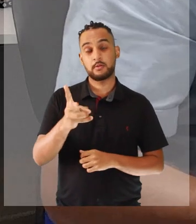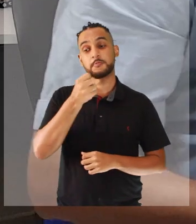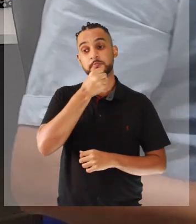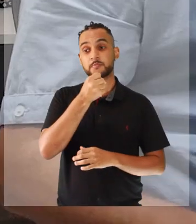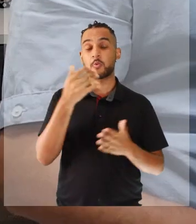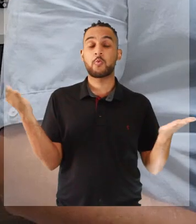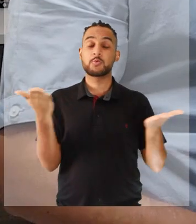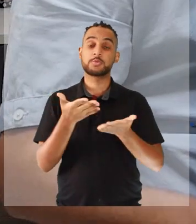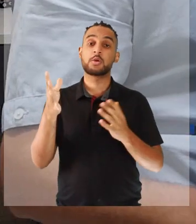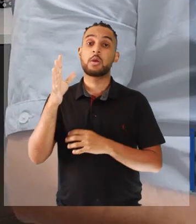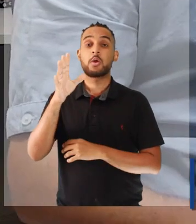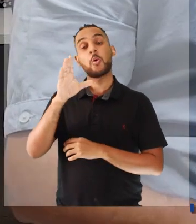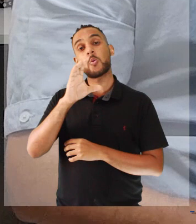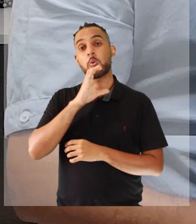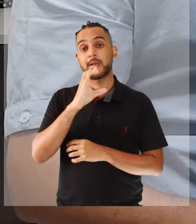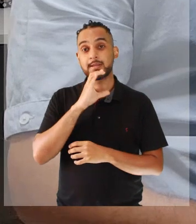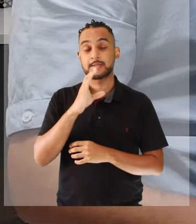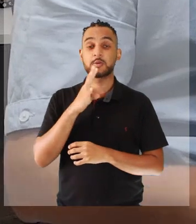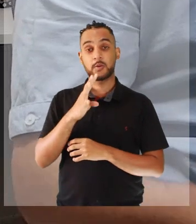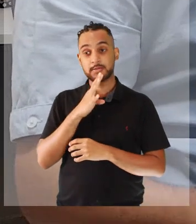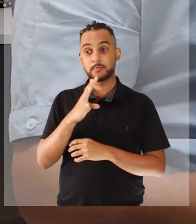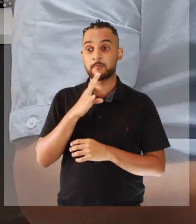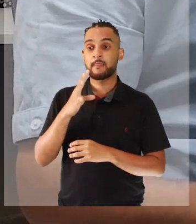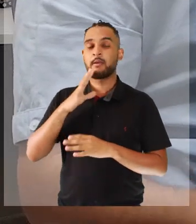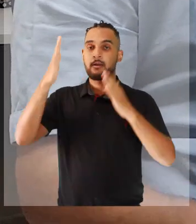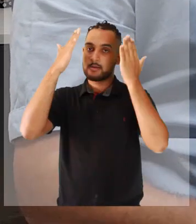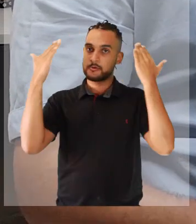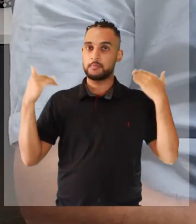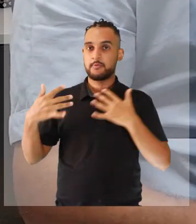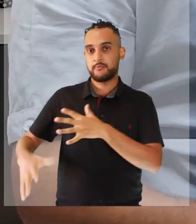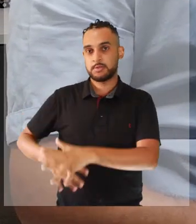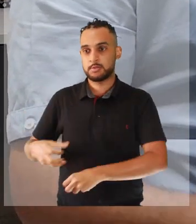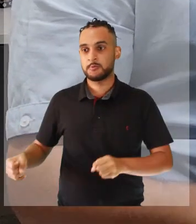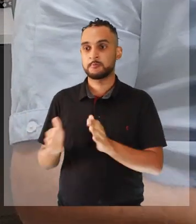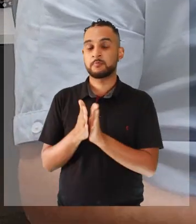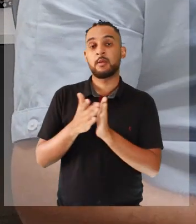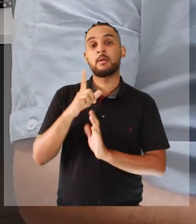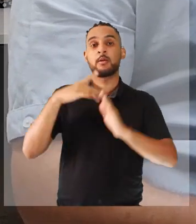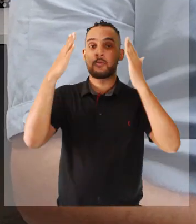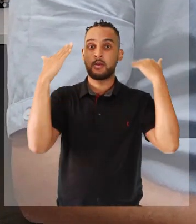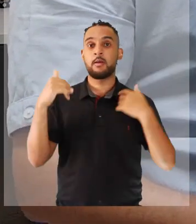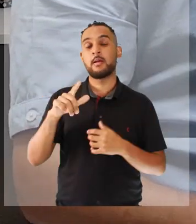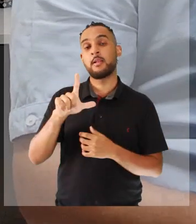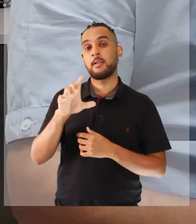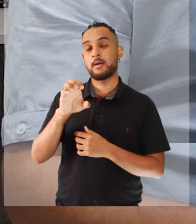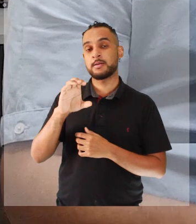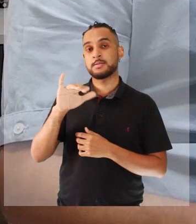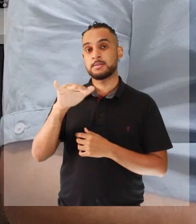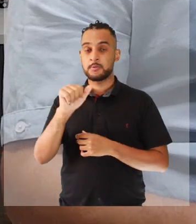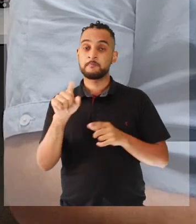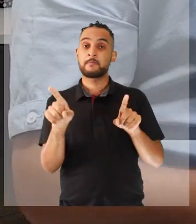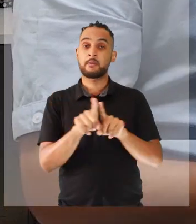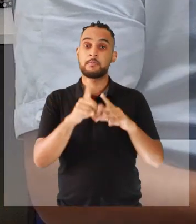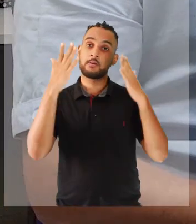Continuando a nossa série de entrevistas, hoje nós vamos conhecer as Irmãs Franciscanas dos Pobres. Para isso, nós vamos receber a irmã